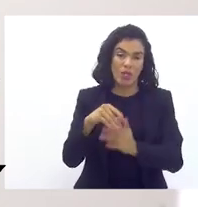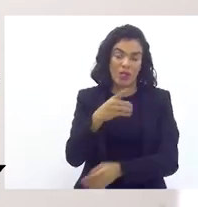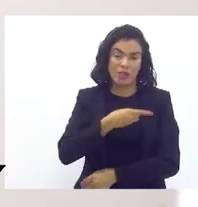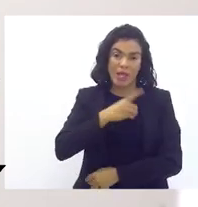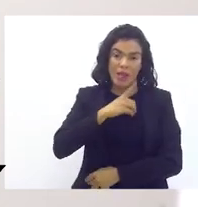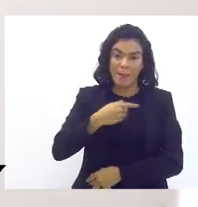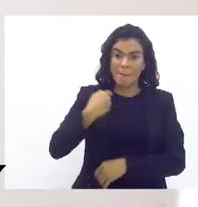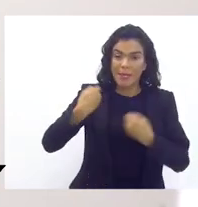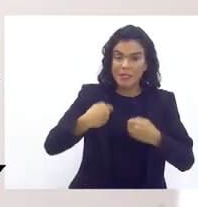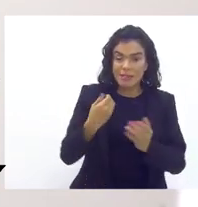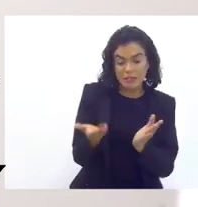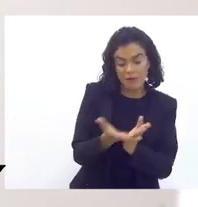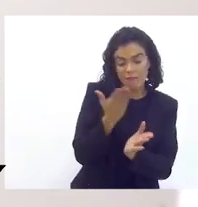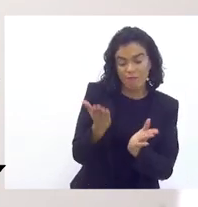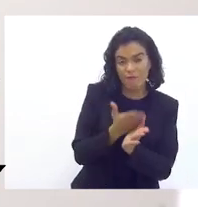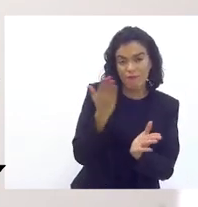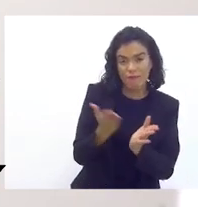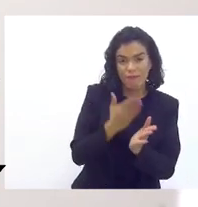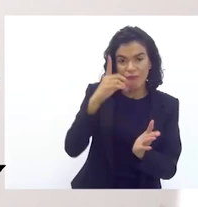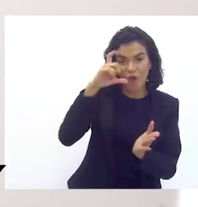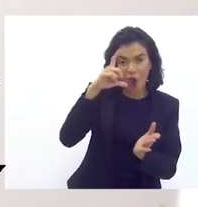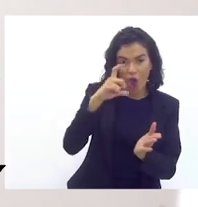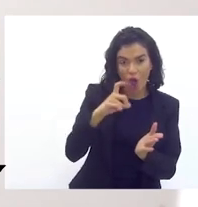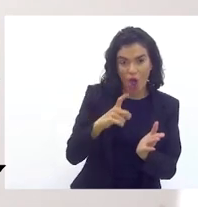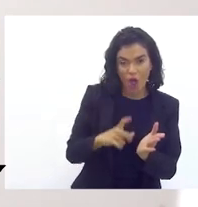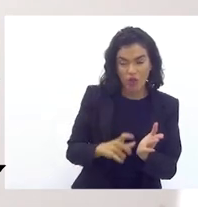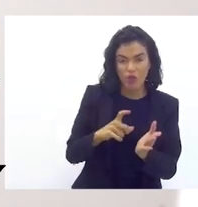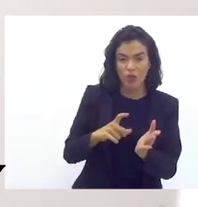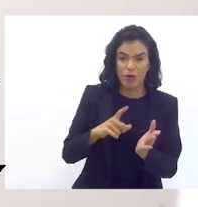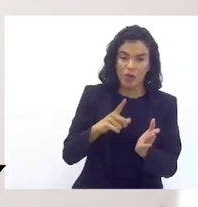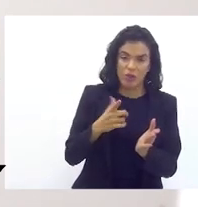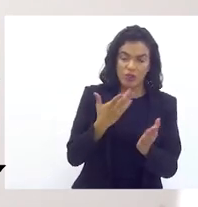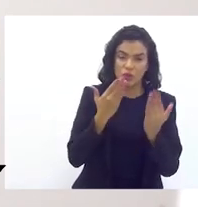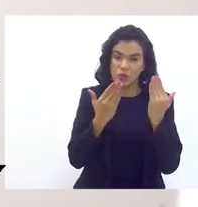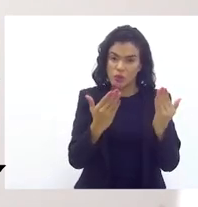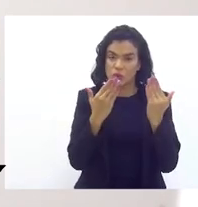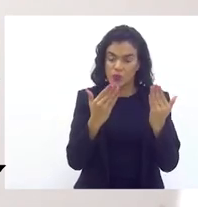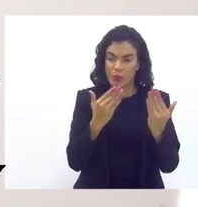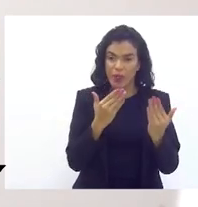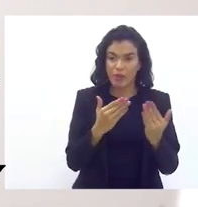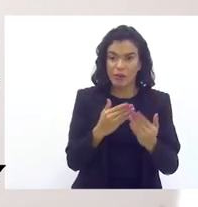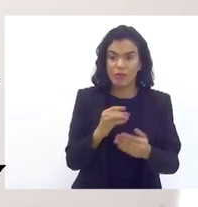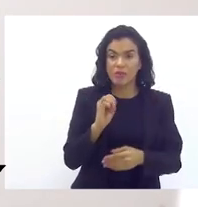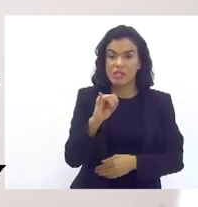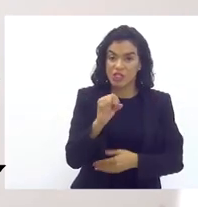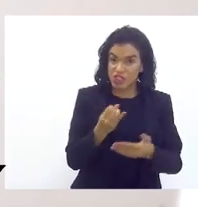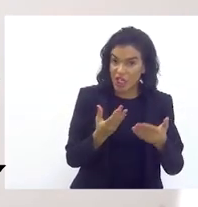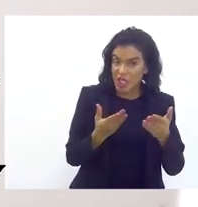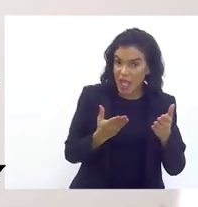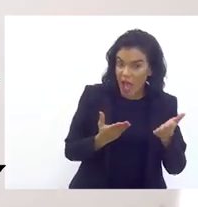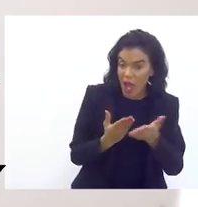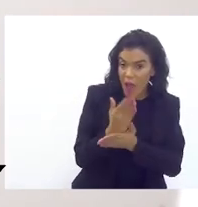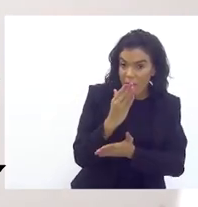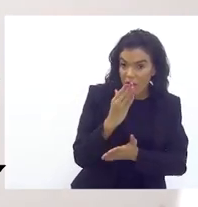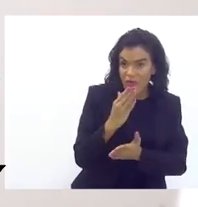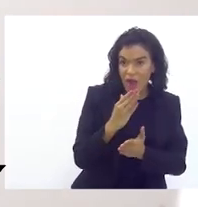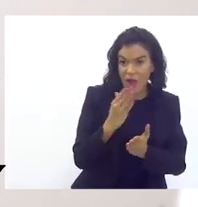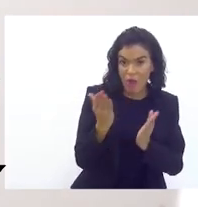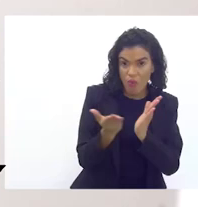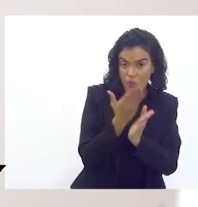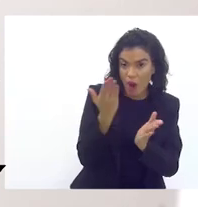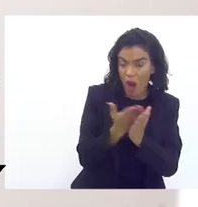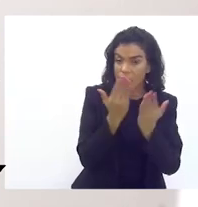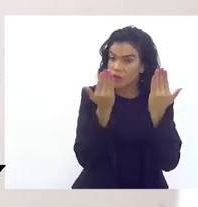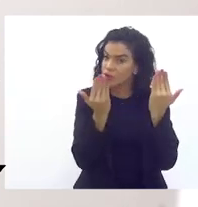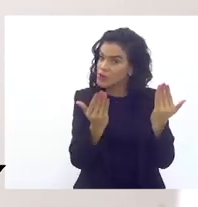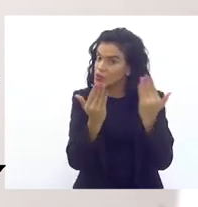que algo muito controverso se a gente for regulamentar um álbum de suspeitos